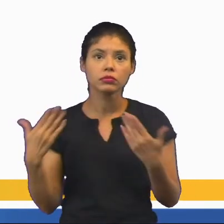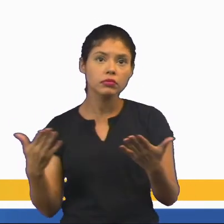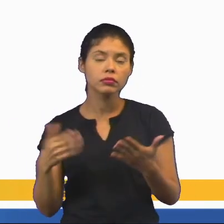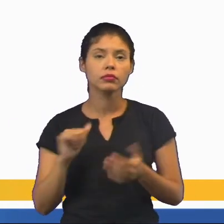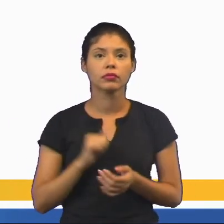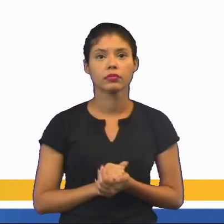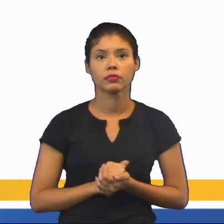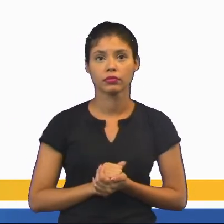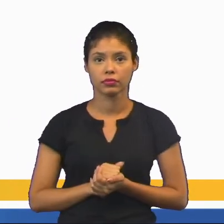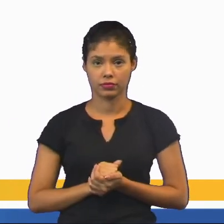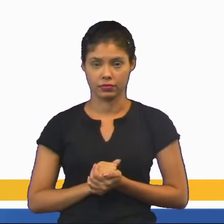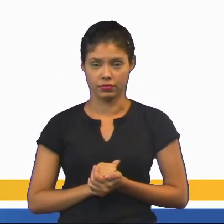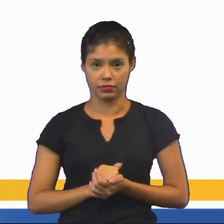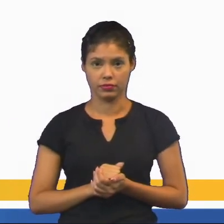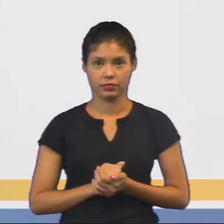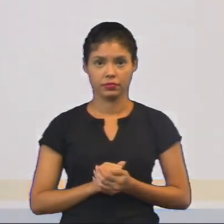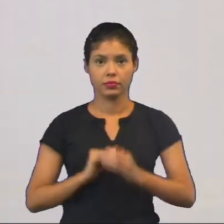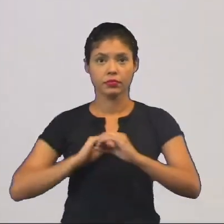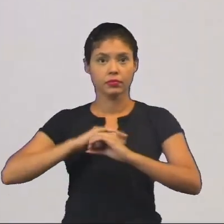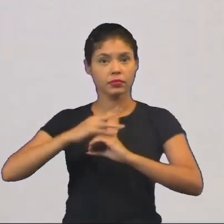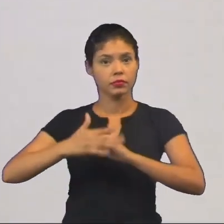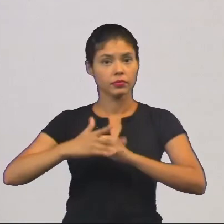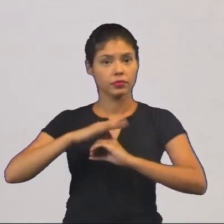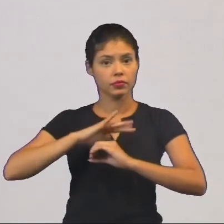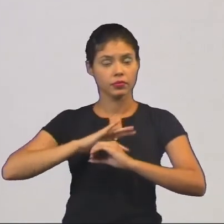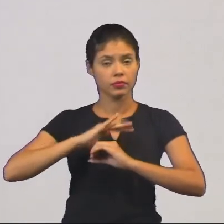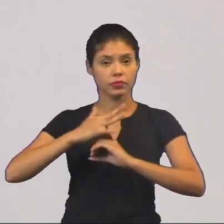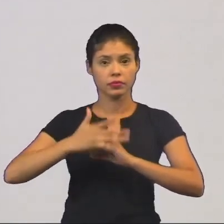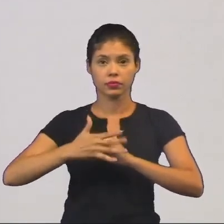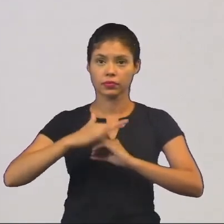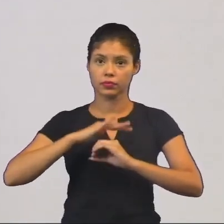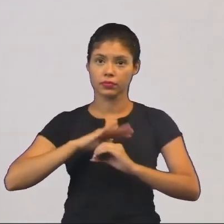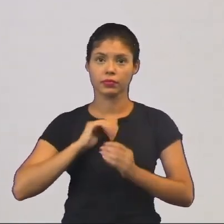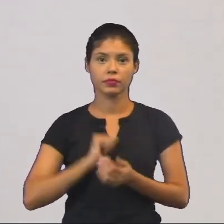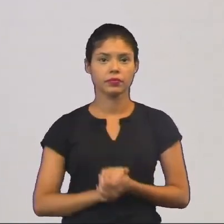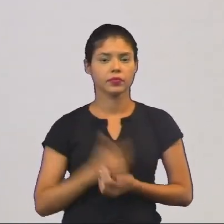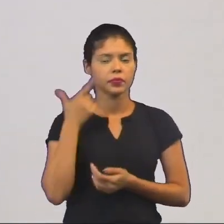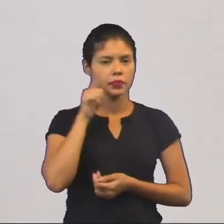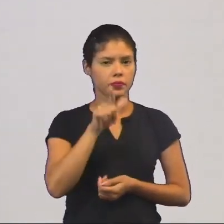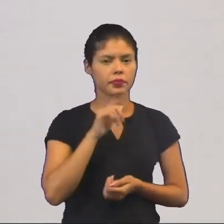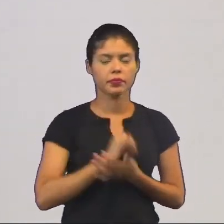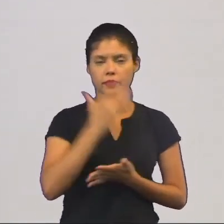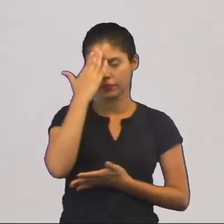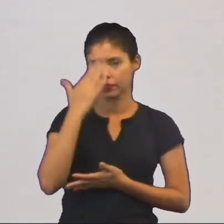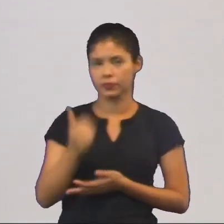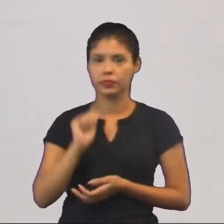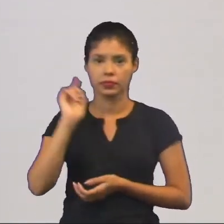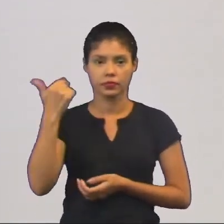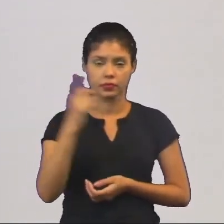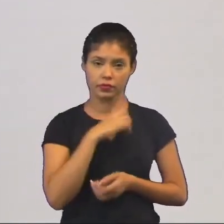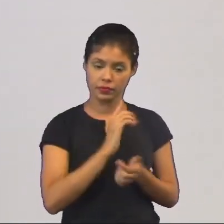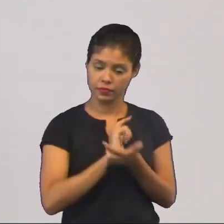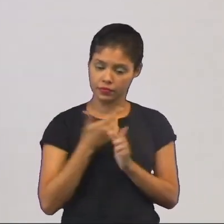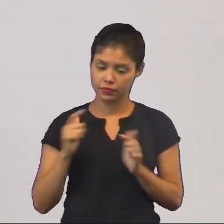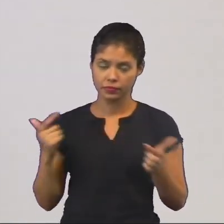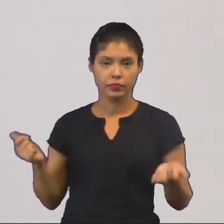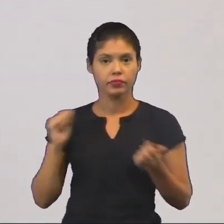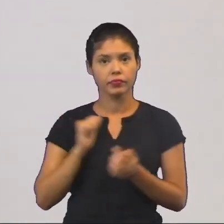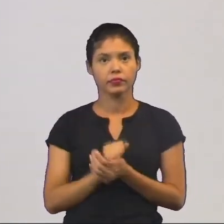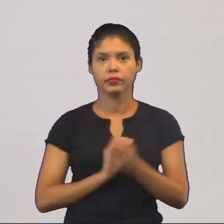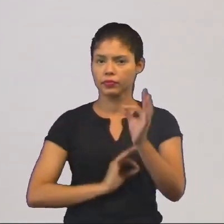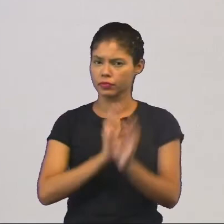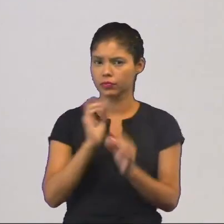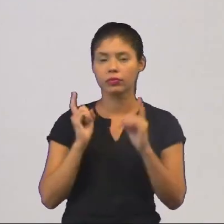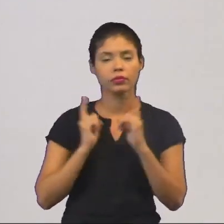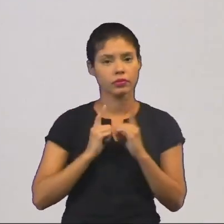prédio? É a Oca, isso mesmo. E nessa imagem, né, na Oca, nós sabemos que lá há uma grande prestação